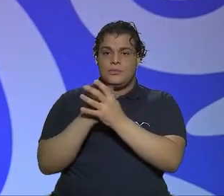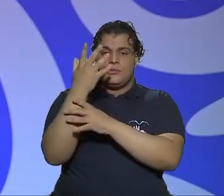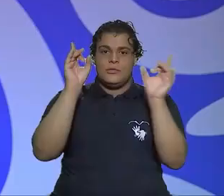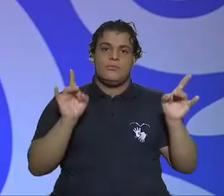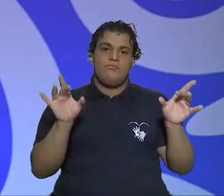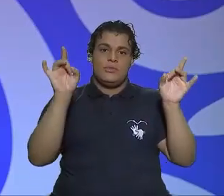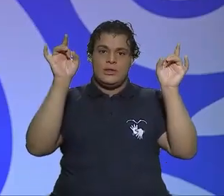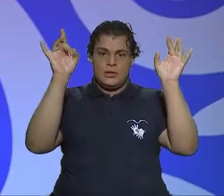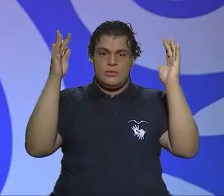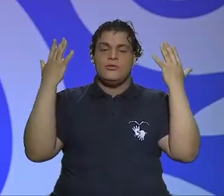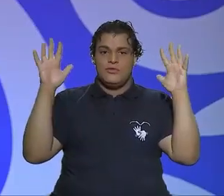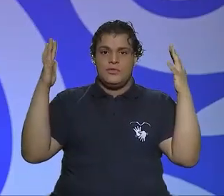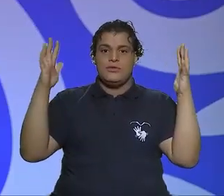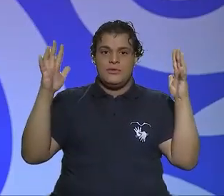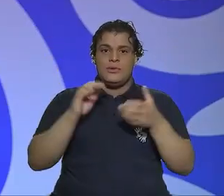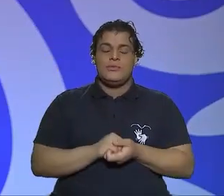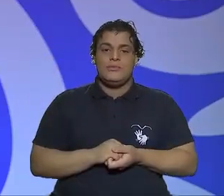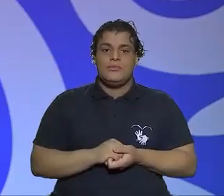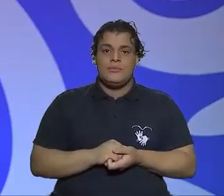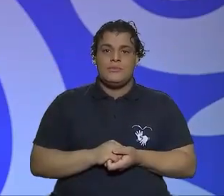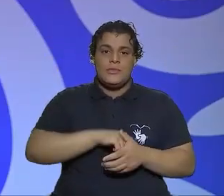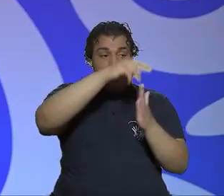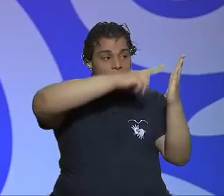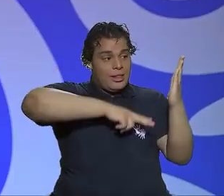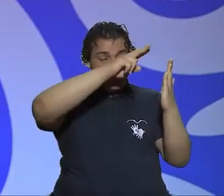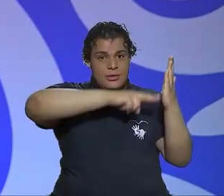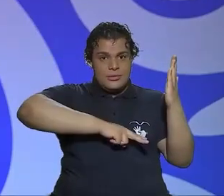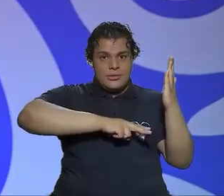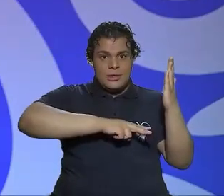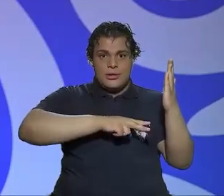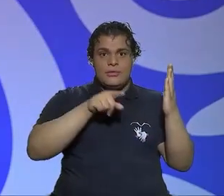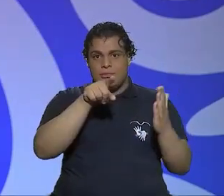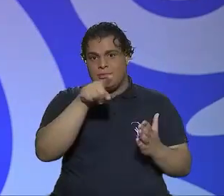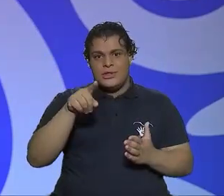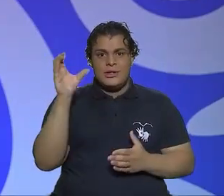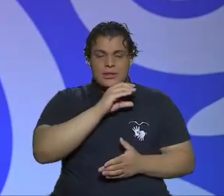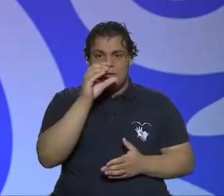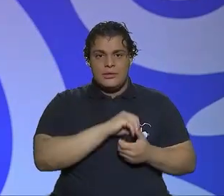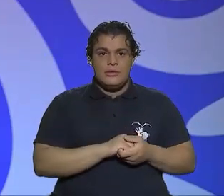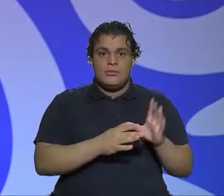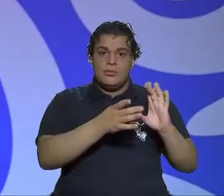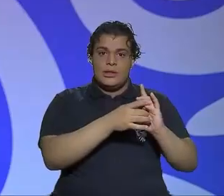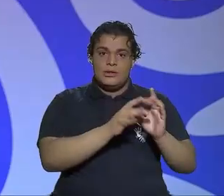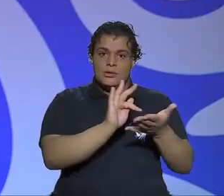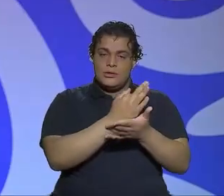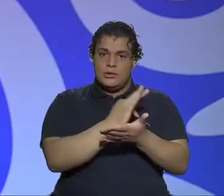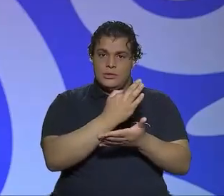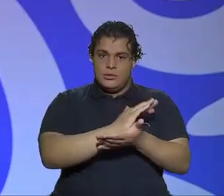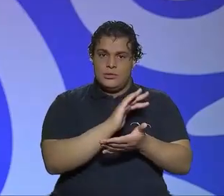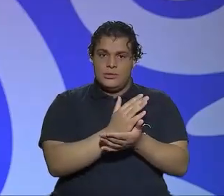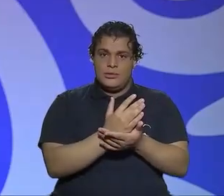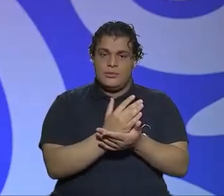especial do festival, a Maratona de Leitura Seja Breve, uma parceria do Fli Araxá com